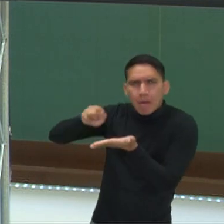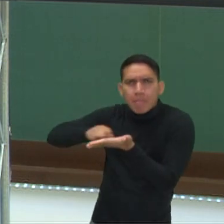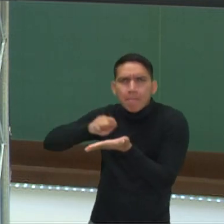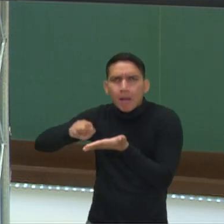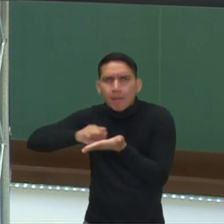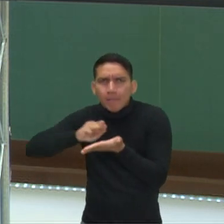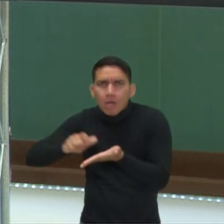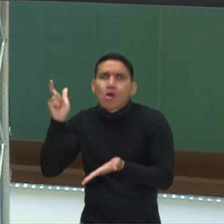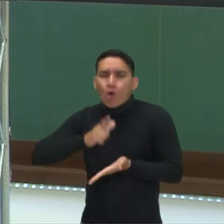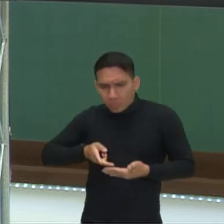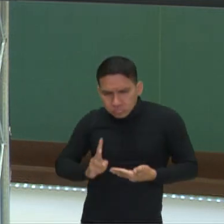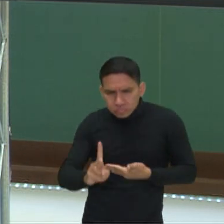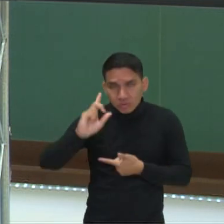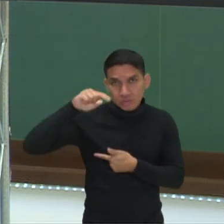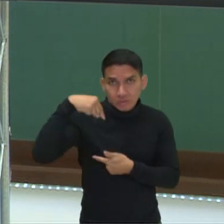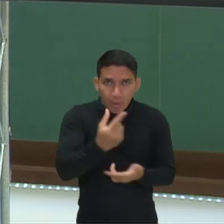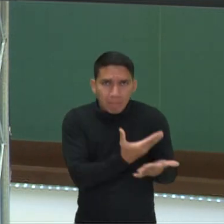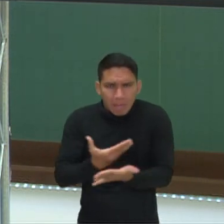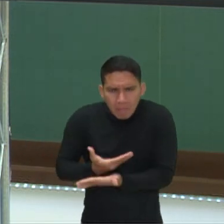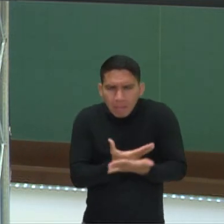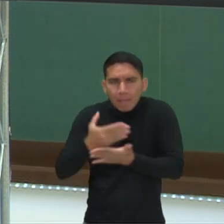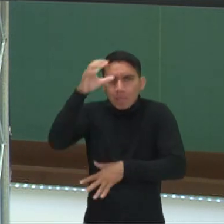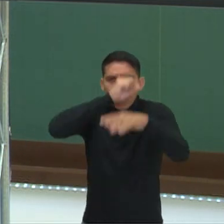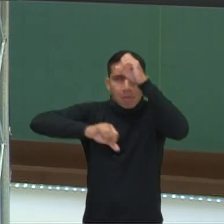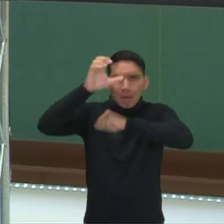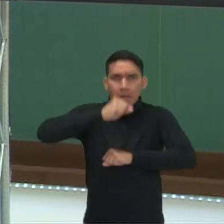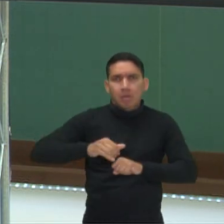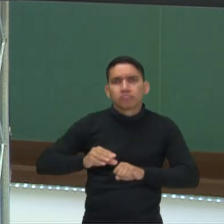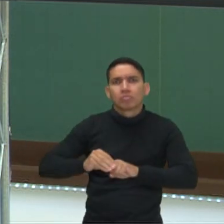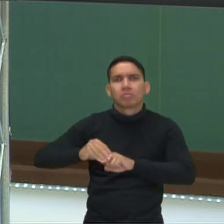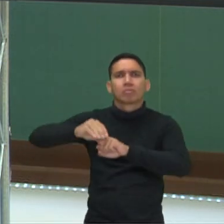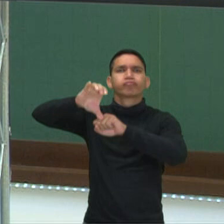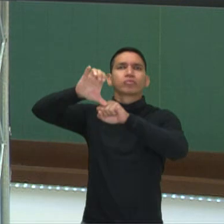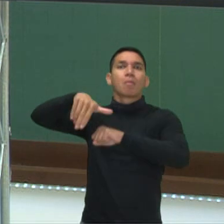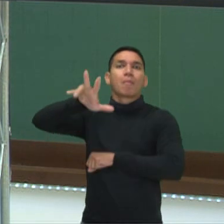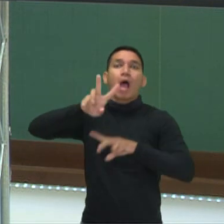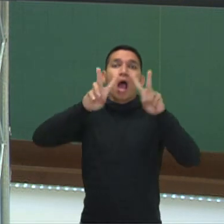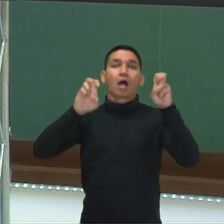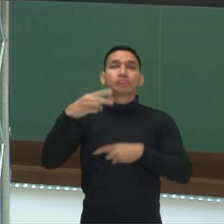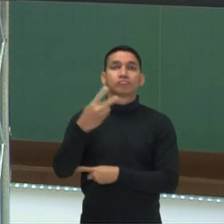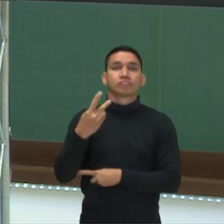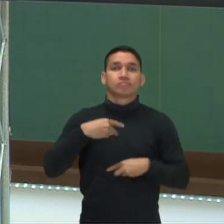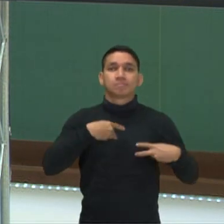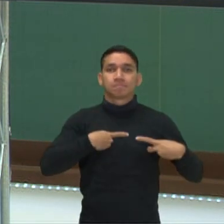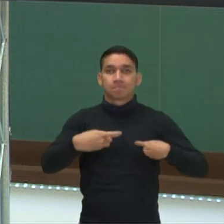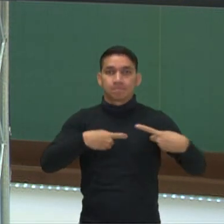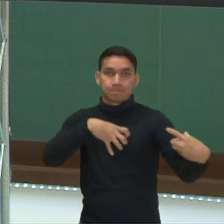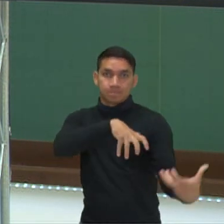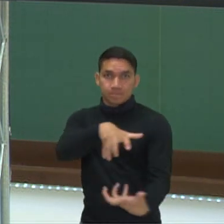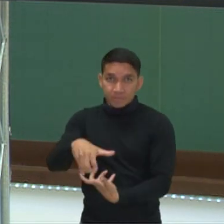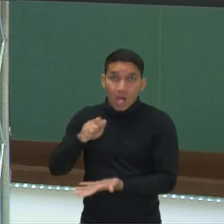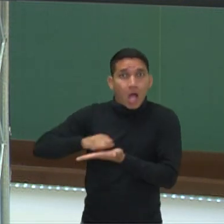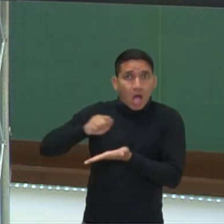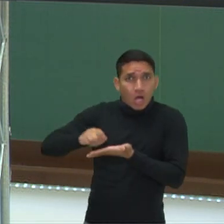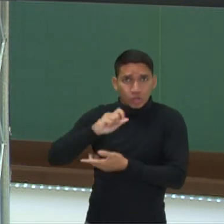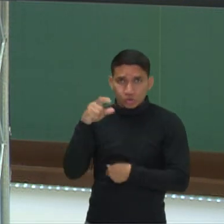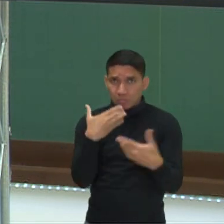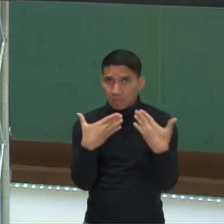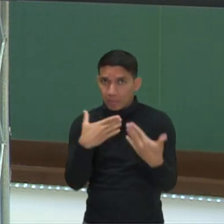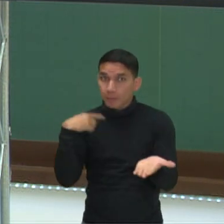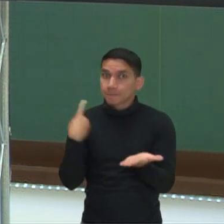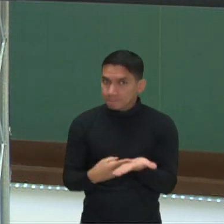você possa continuar estudando, aprendendo sobre a Segunda Guerra Mundial. Anote o que nós vamos